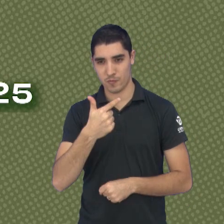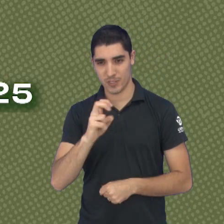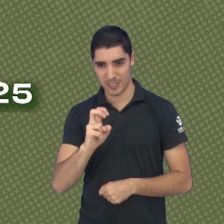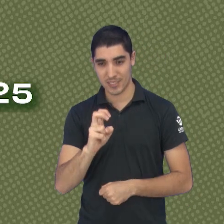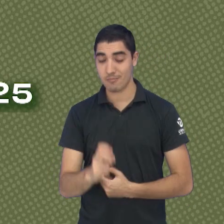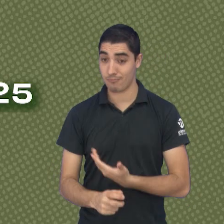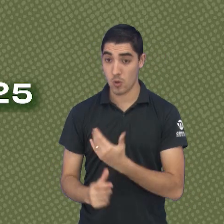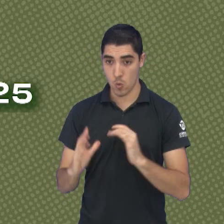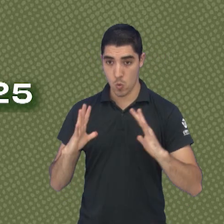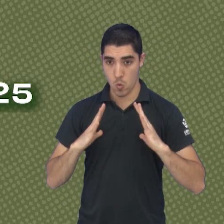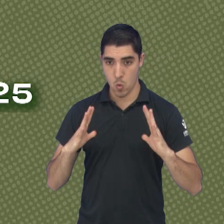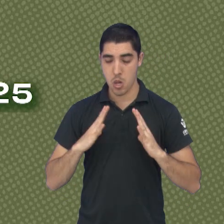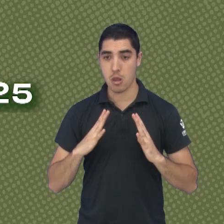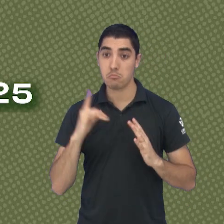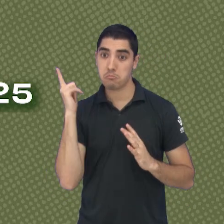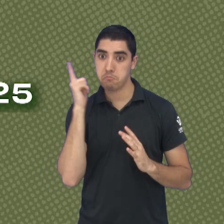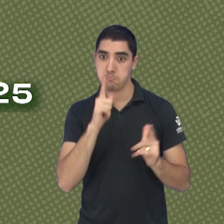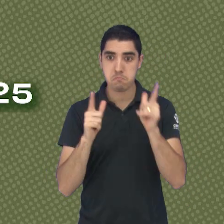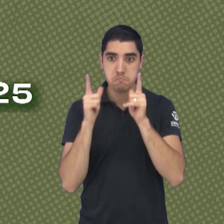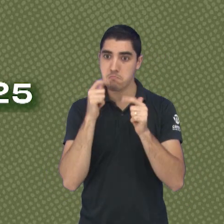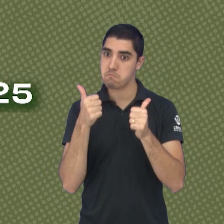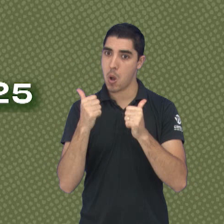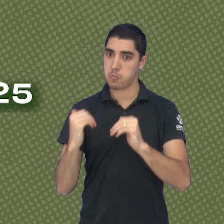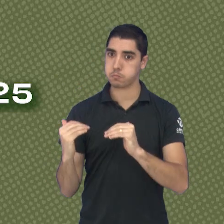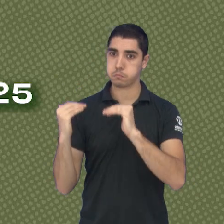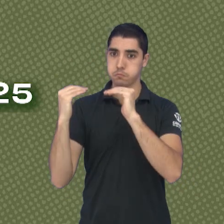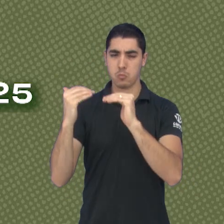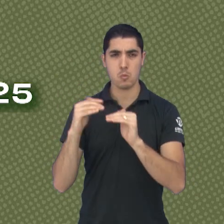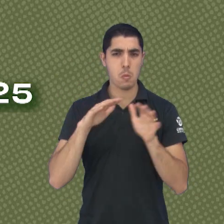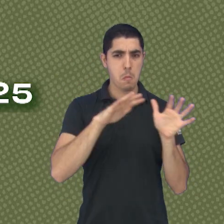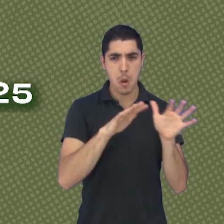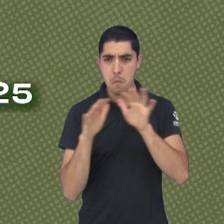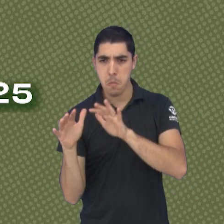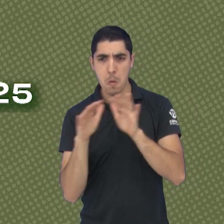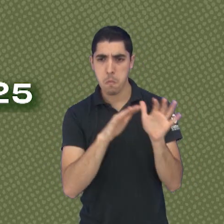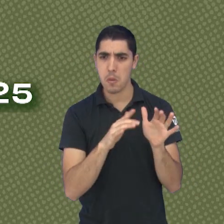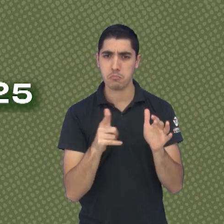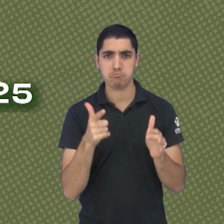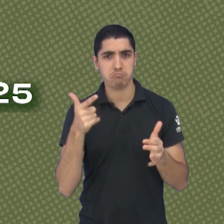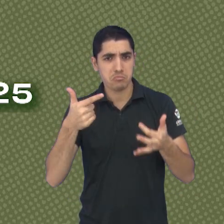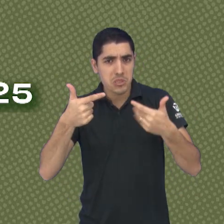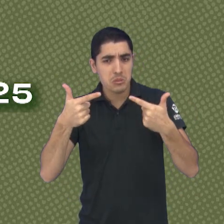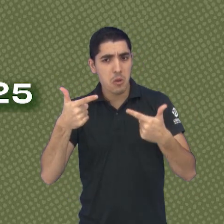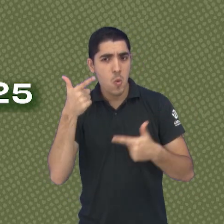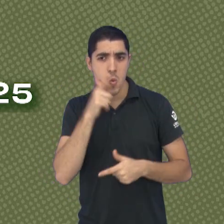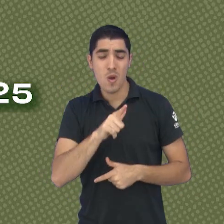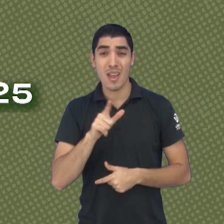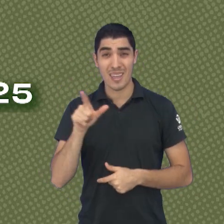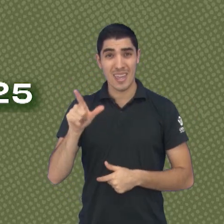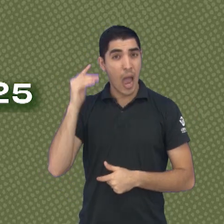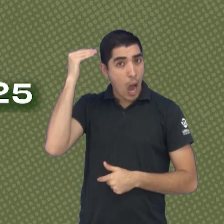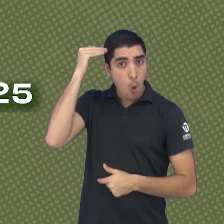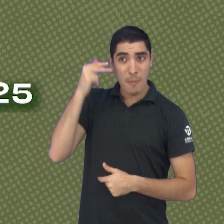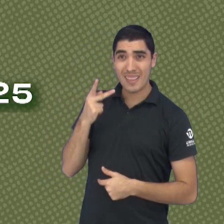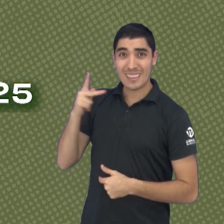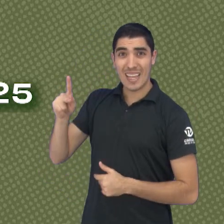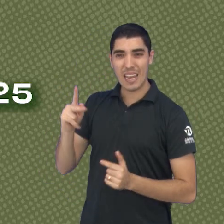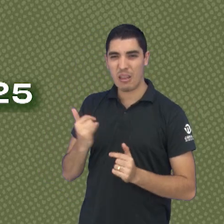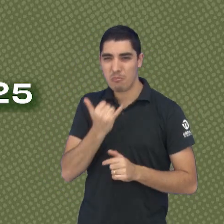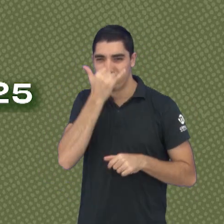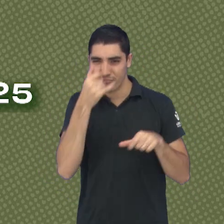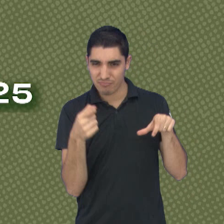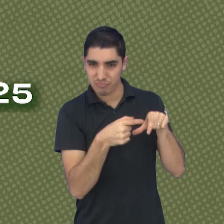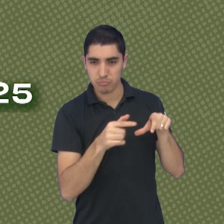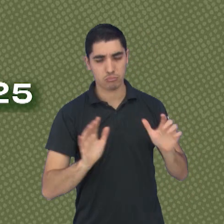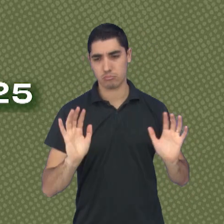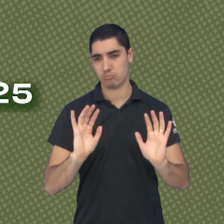terminou o campeonato em alta. O goleiro fez boas defesas e pouco teve culpa nos gols sofridos pela equipe.